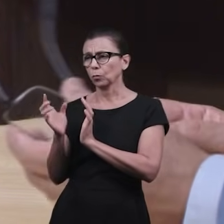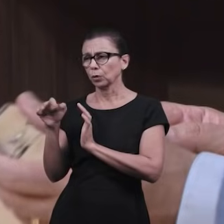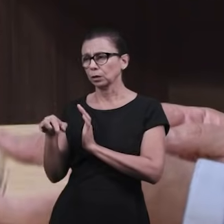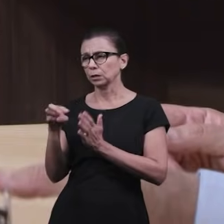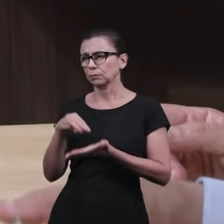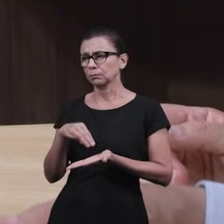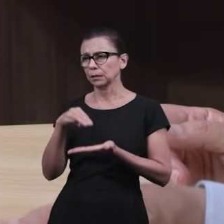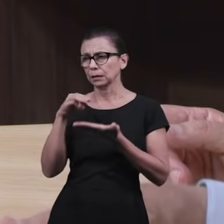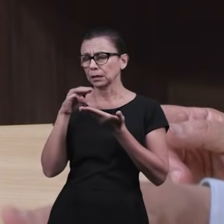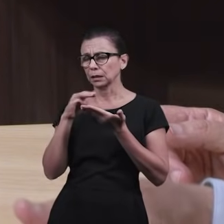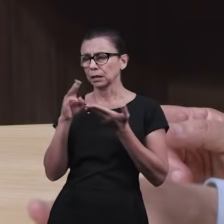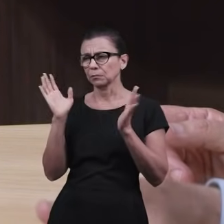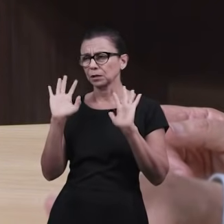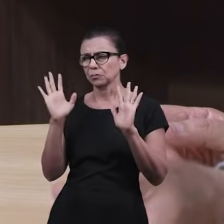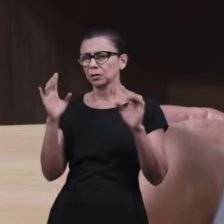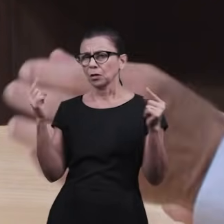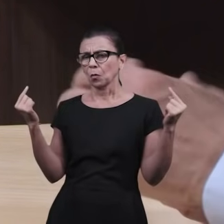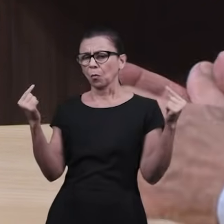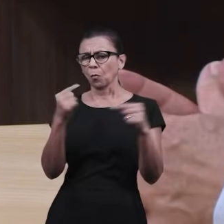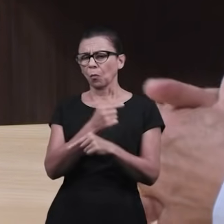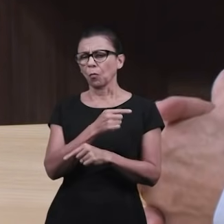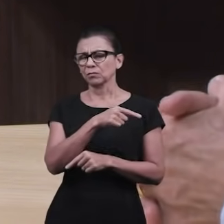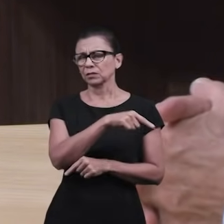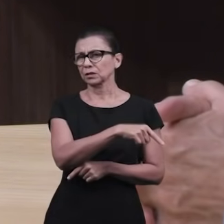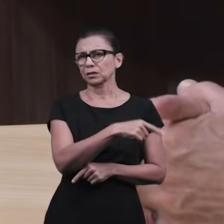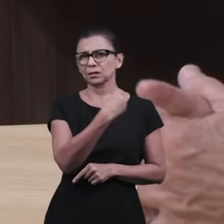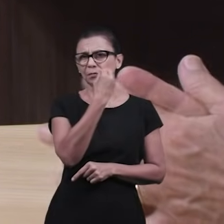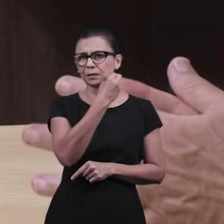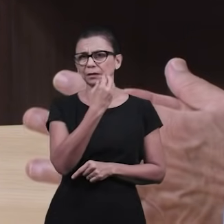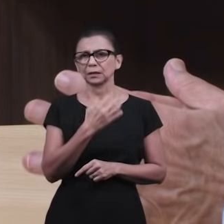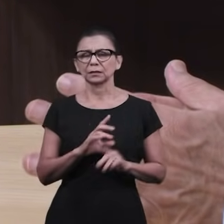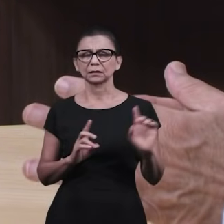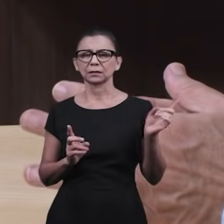contra a maneira como outros irmãos vivem essa experiência.